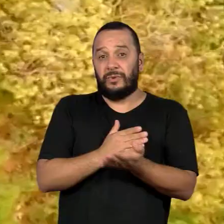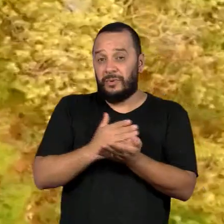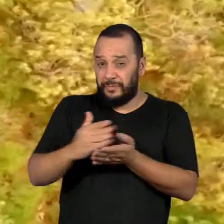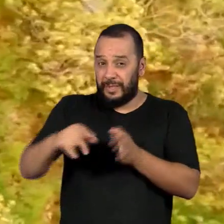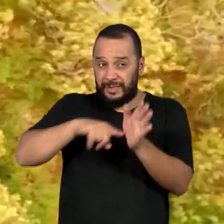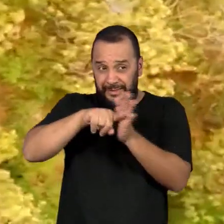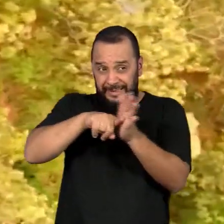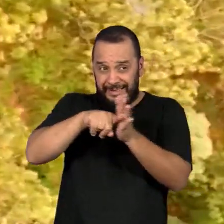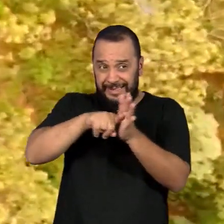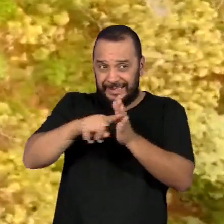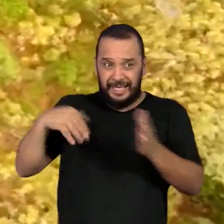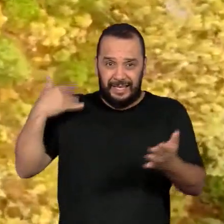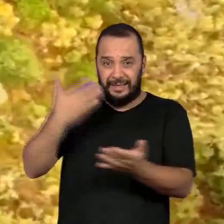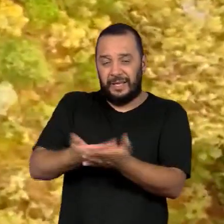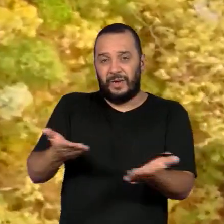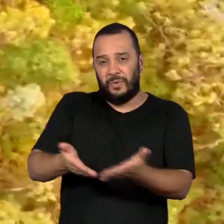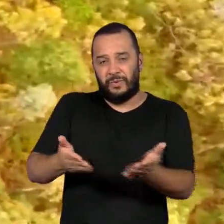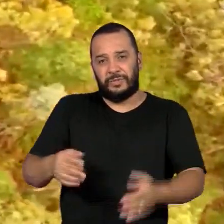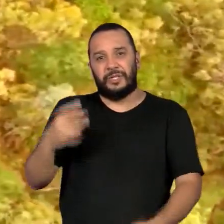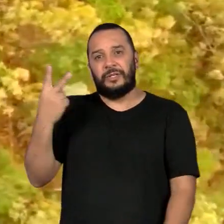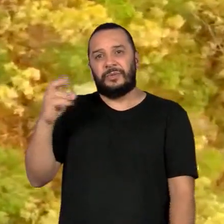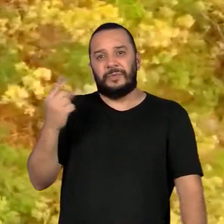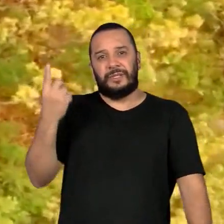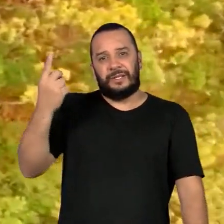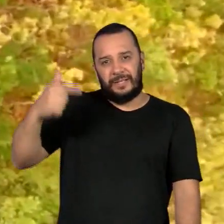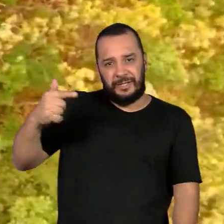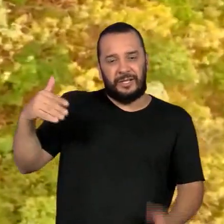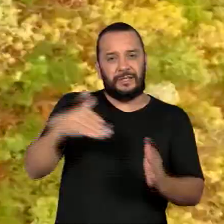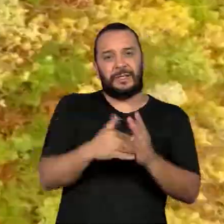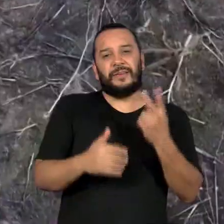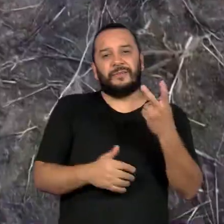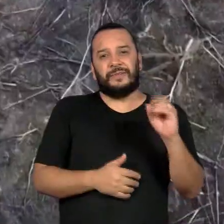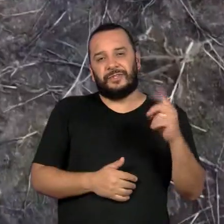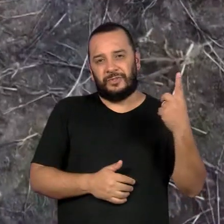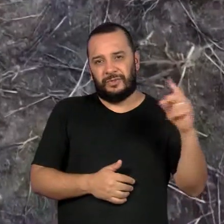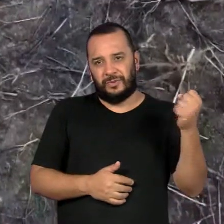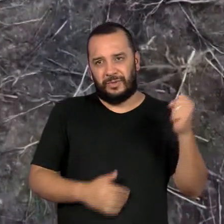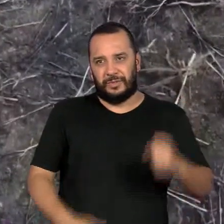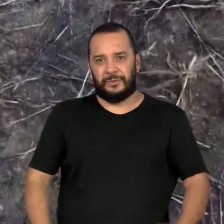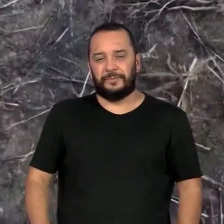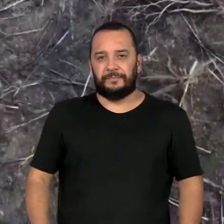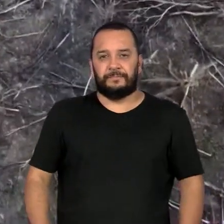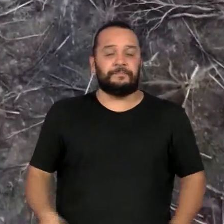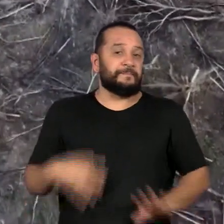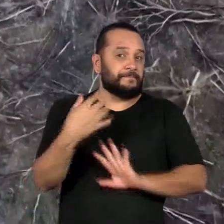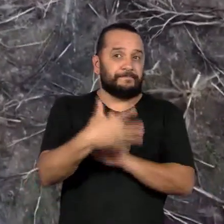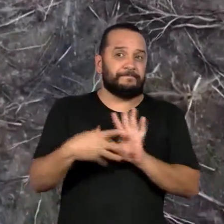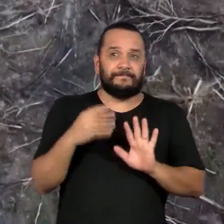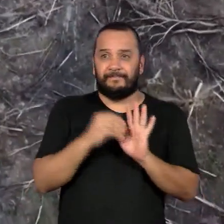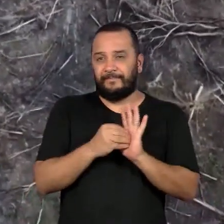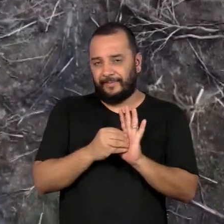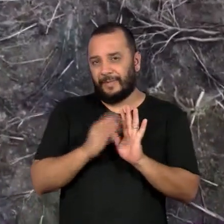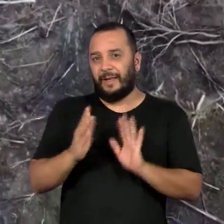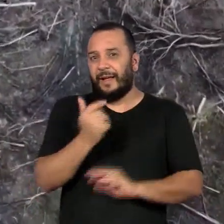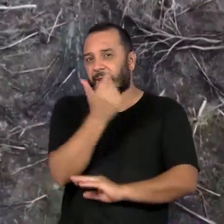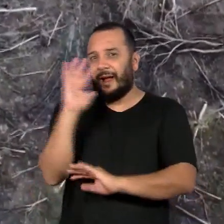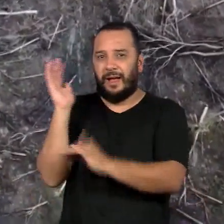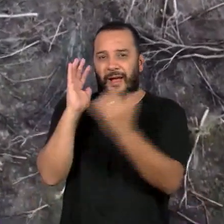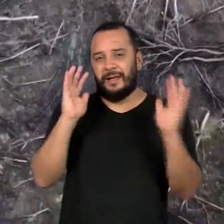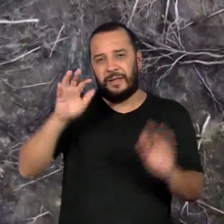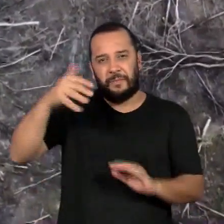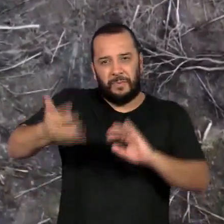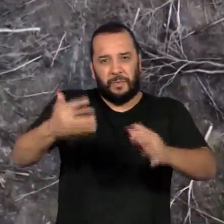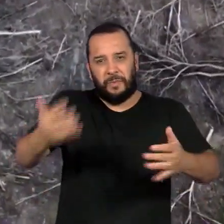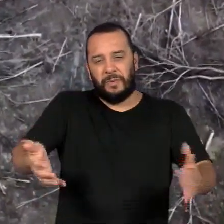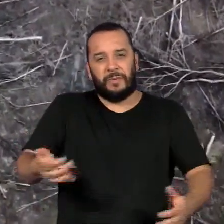série histórica, de 2017 a 2018. Já na Amazônia, a área desmatada é a